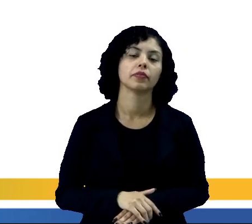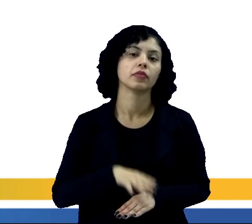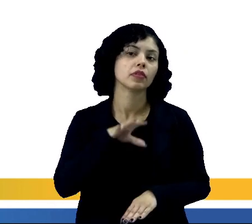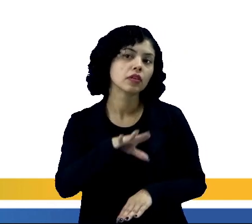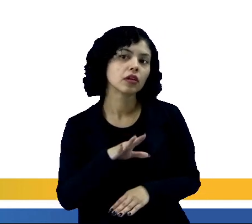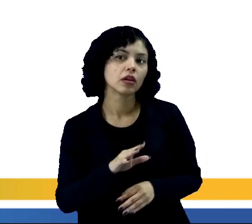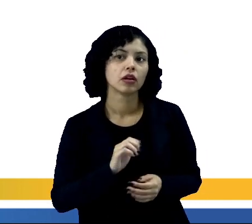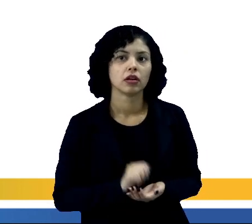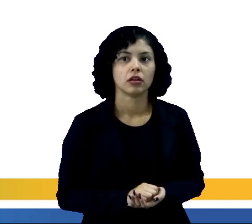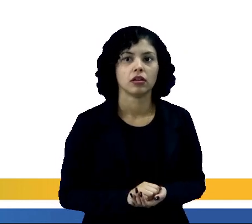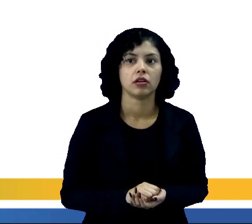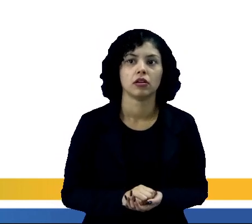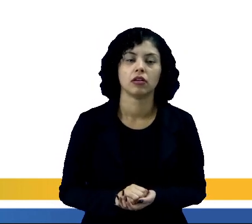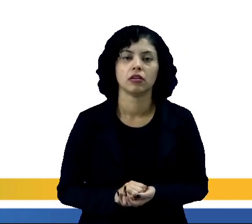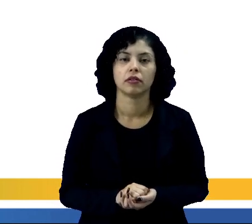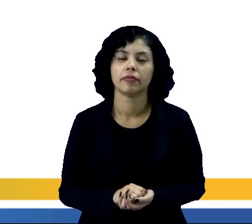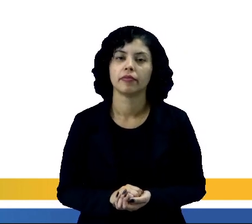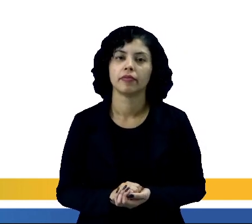Essa seria